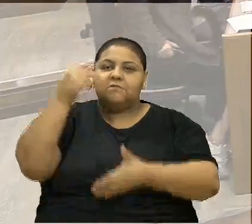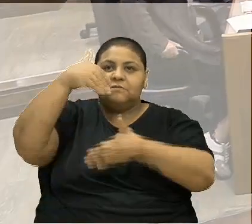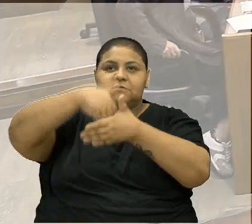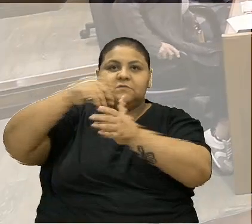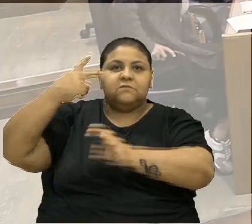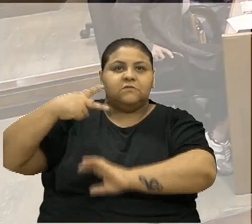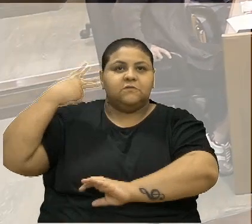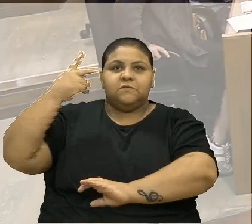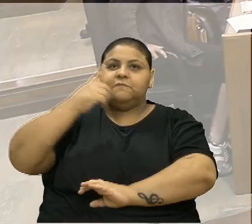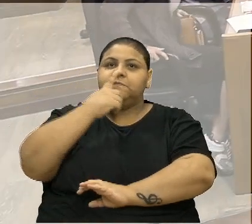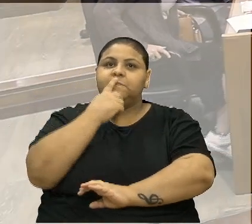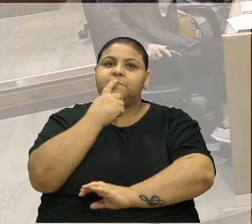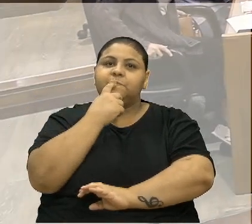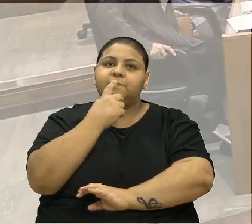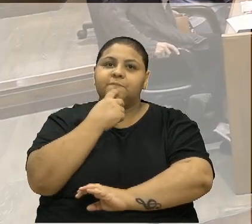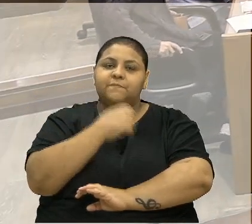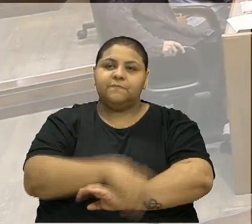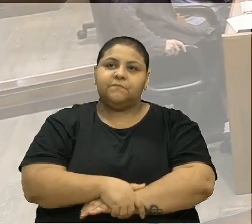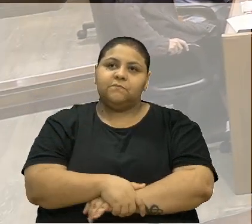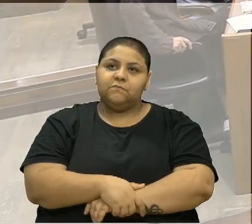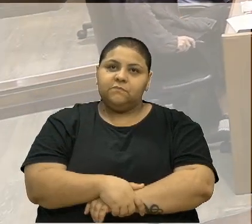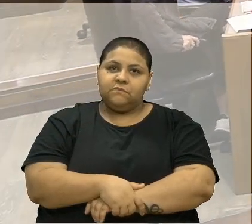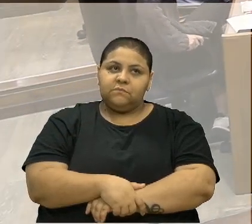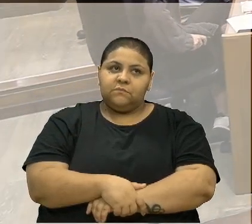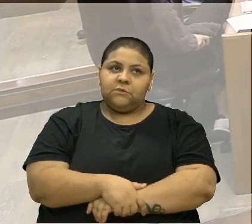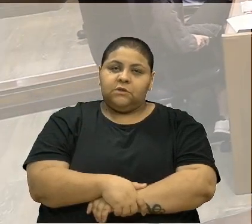voto, vereadora Rose Frigeri.